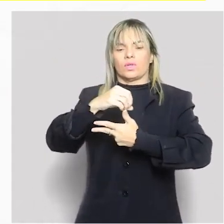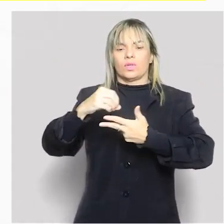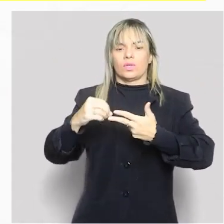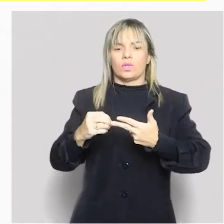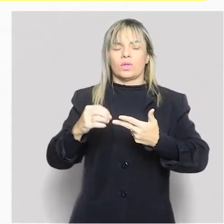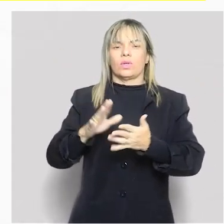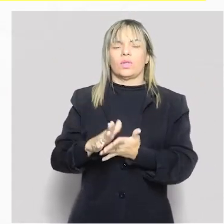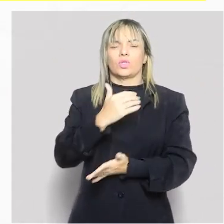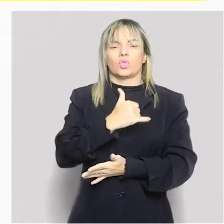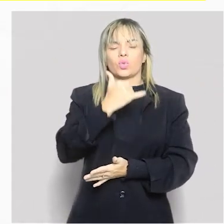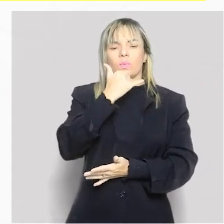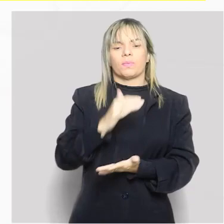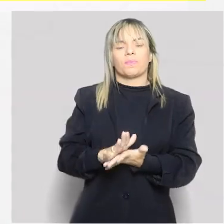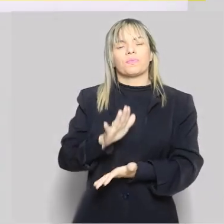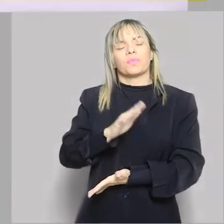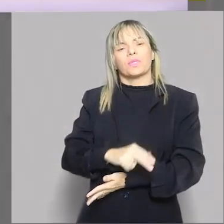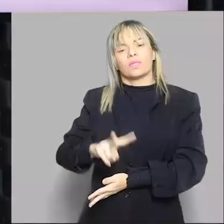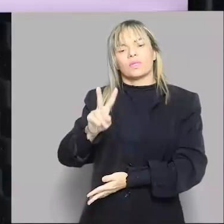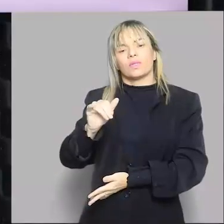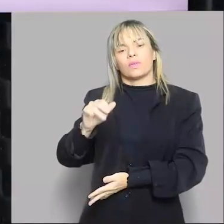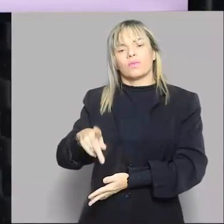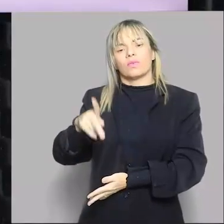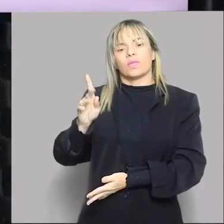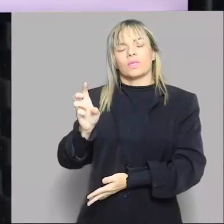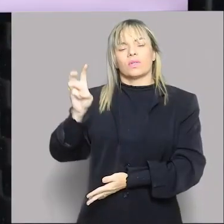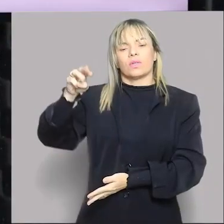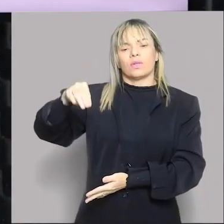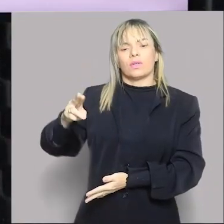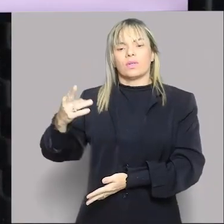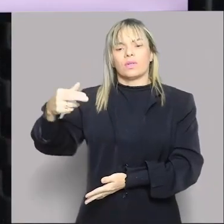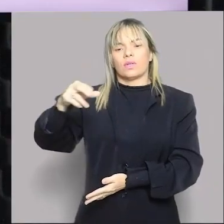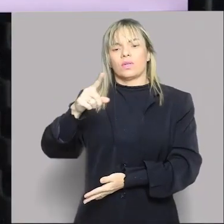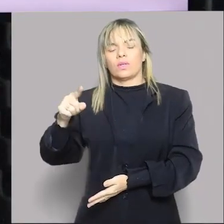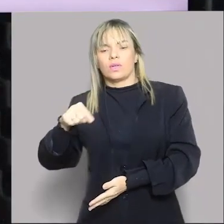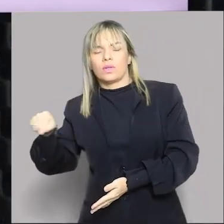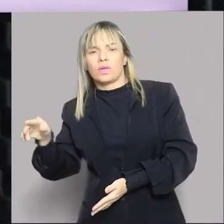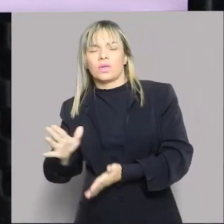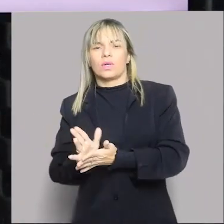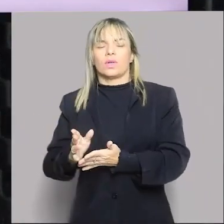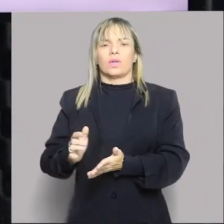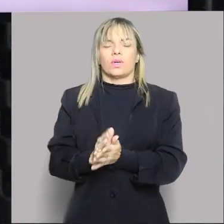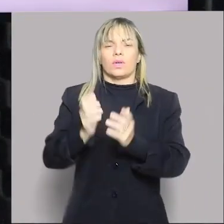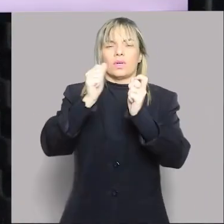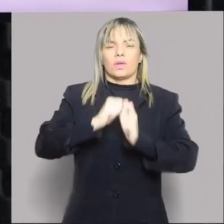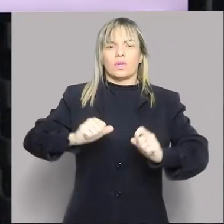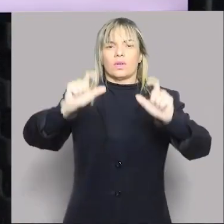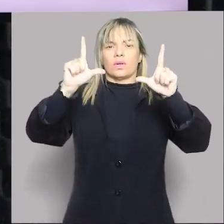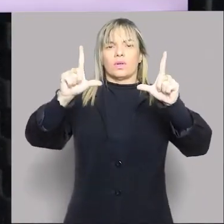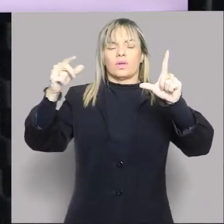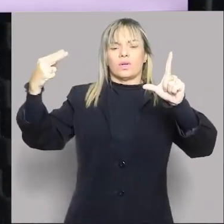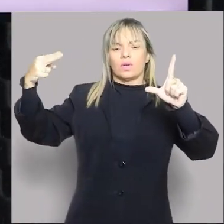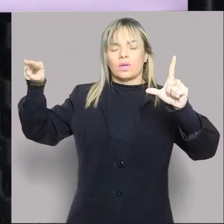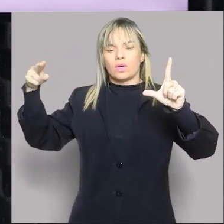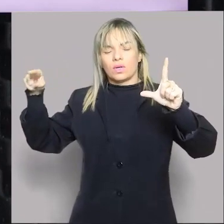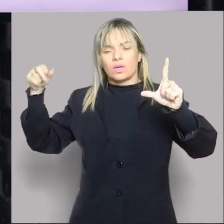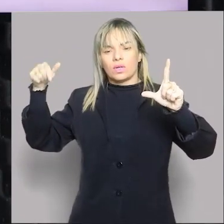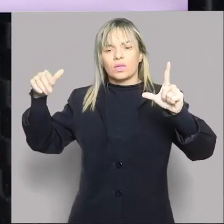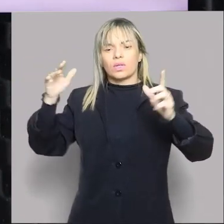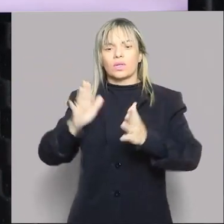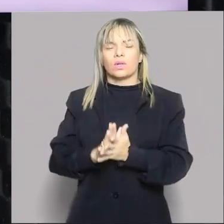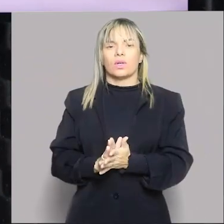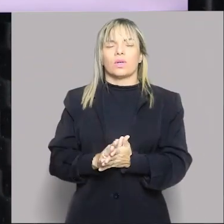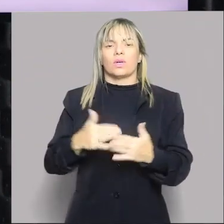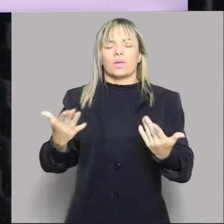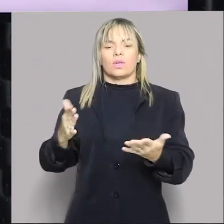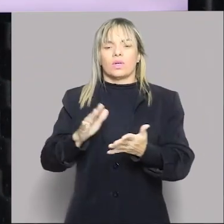Perdão. Essa obra aqui, ela foi inclusive a abertura de uma novela, né, de uma emissora grande aí, chamada, a